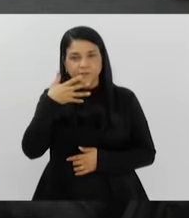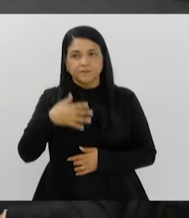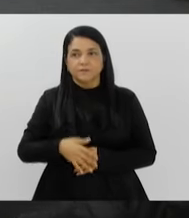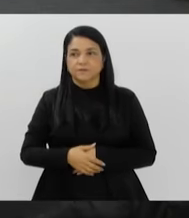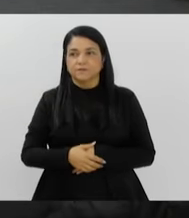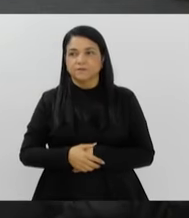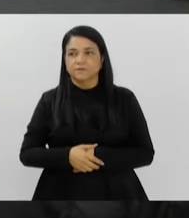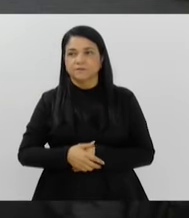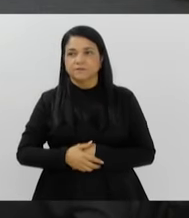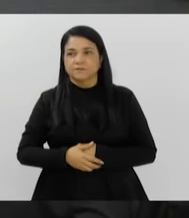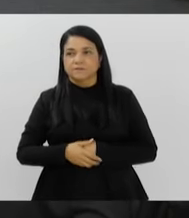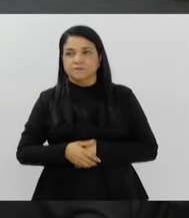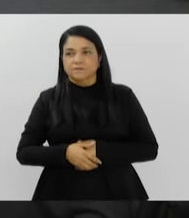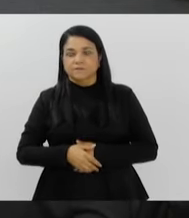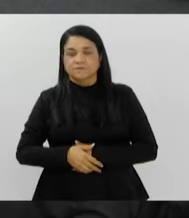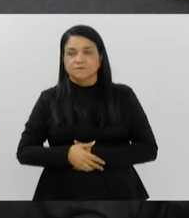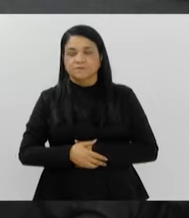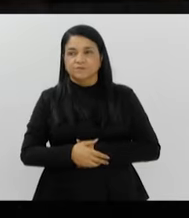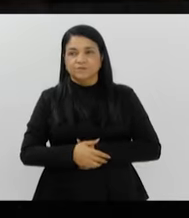Tá desligado.